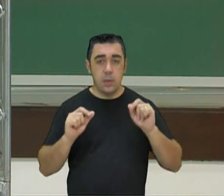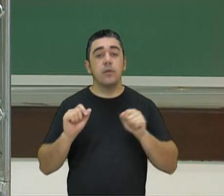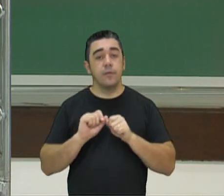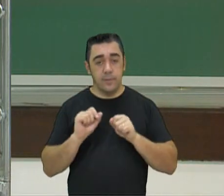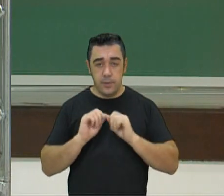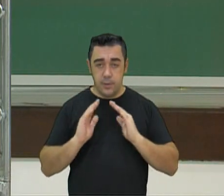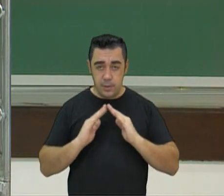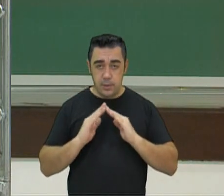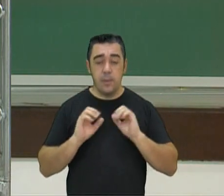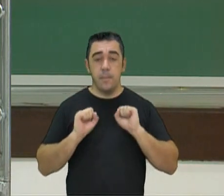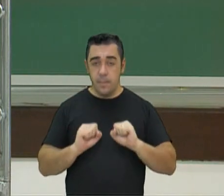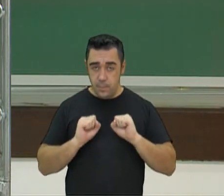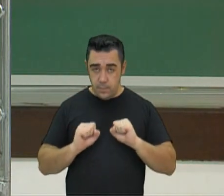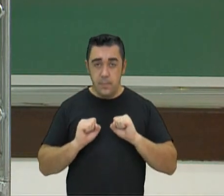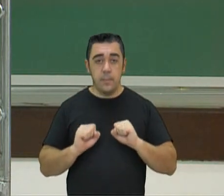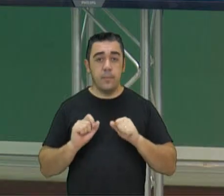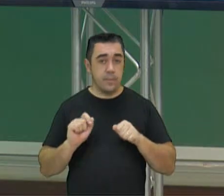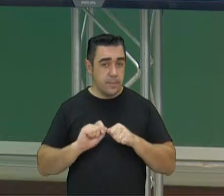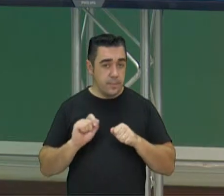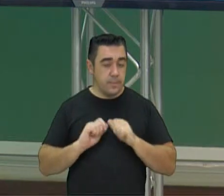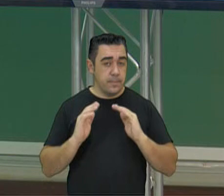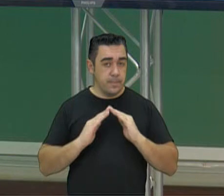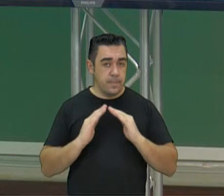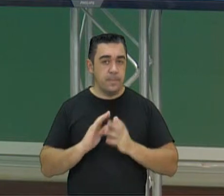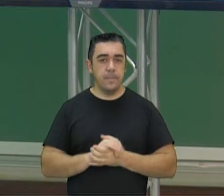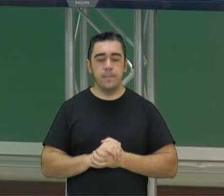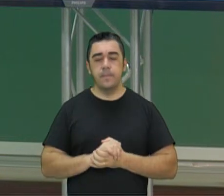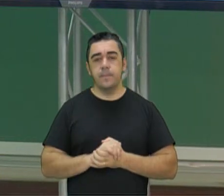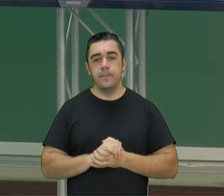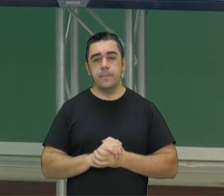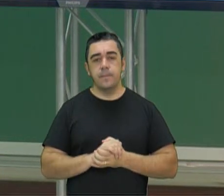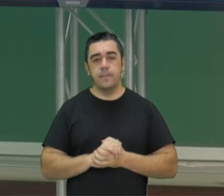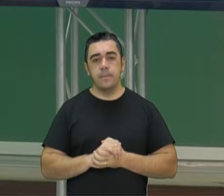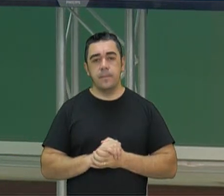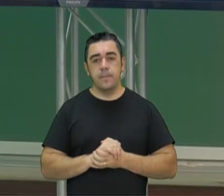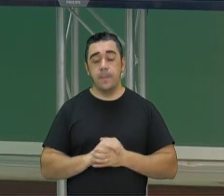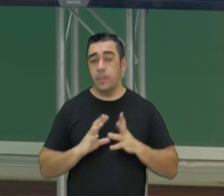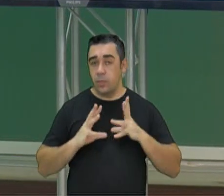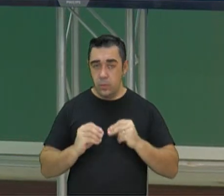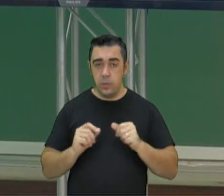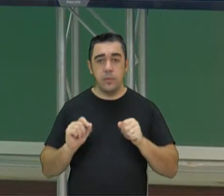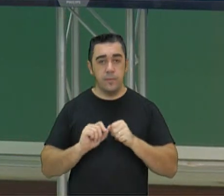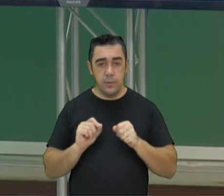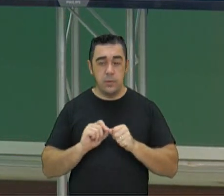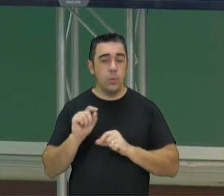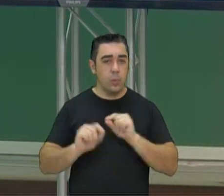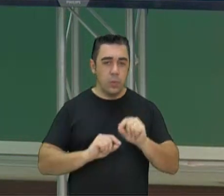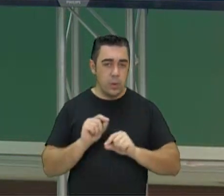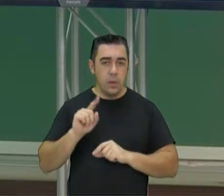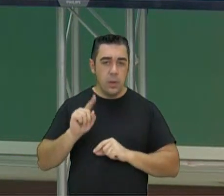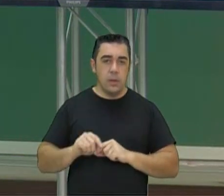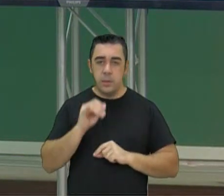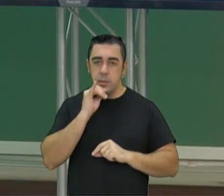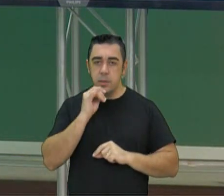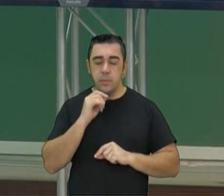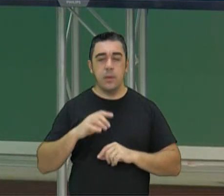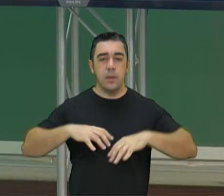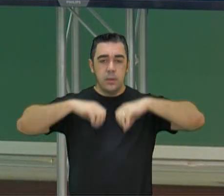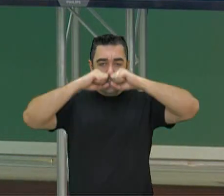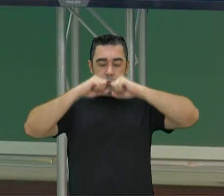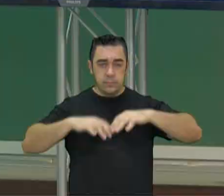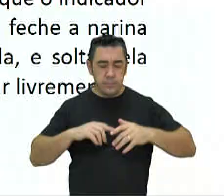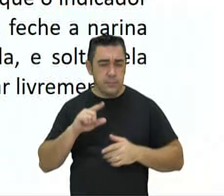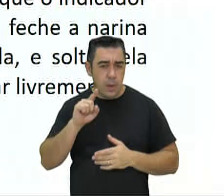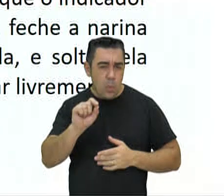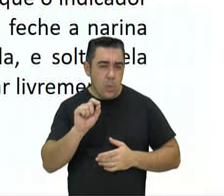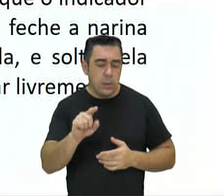exercícios podem ser realizados em casa, devem ser realizados. Então todos eles dizem respeito à nossa respiração. Então